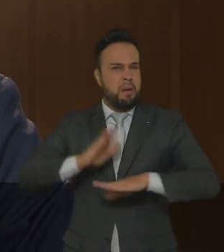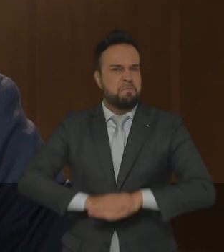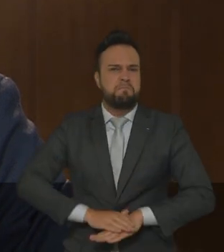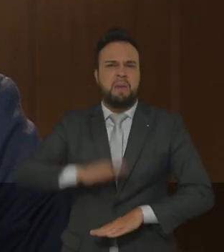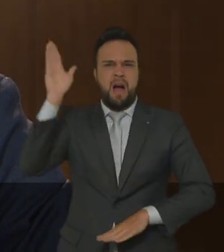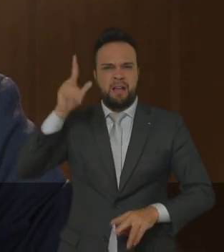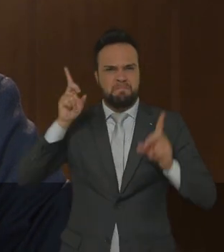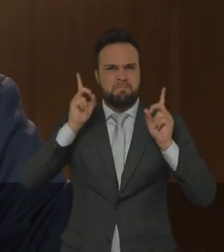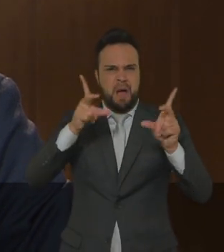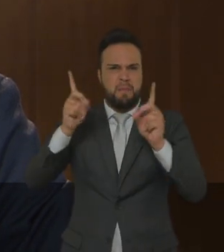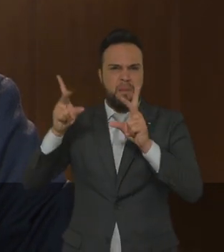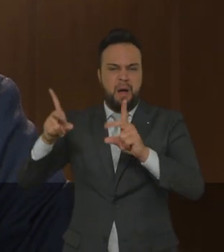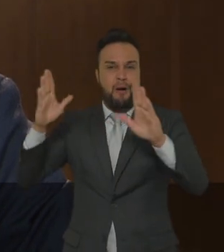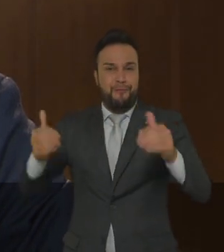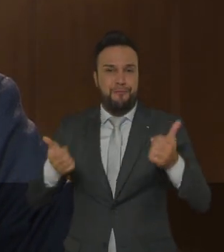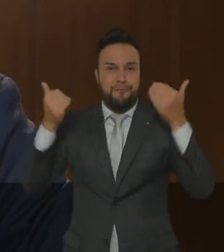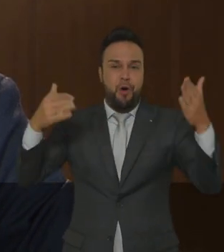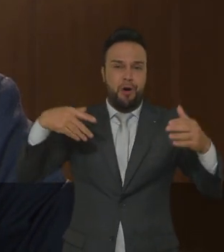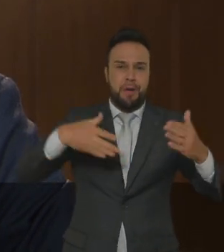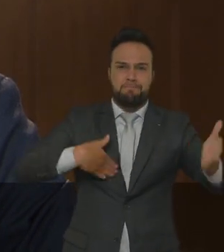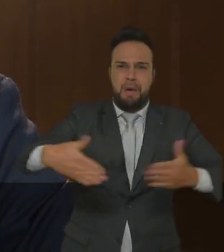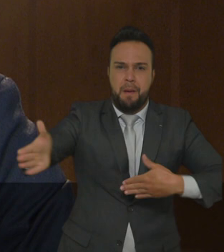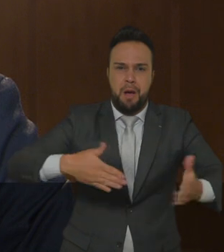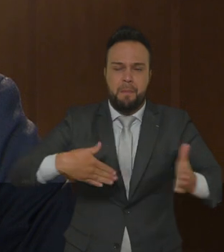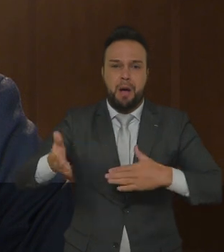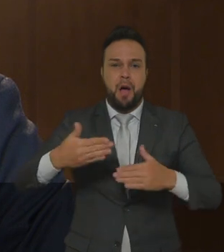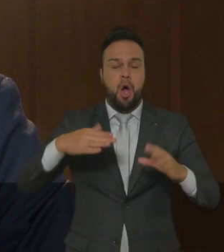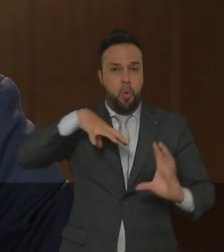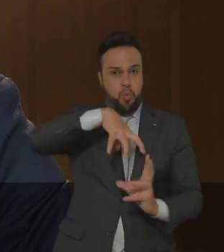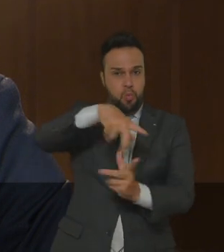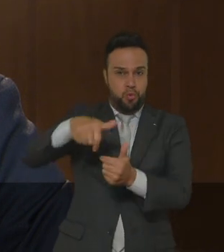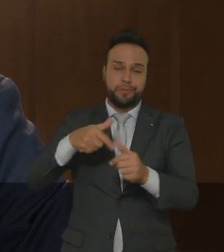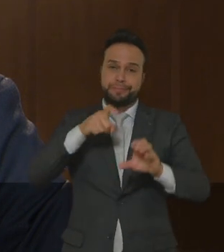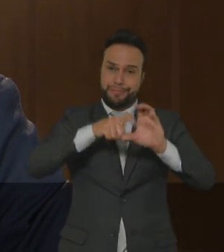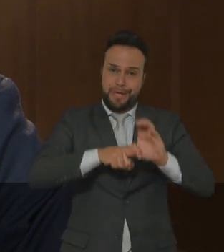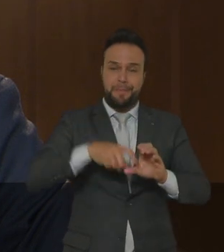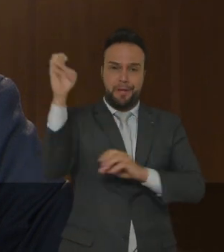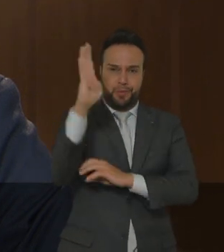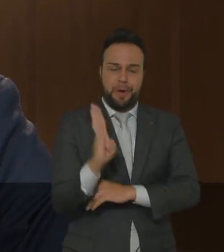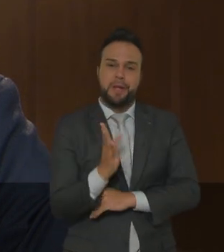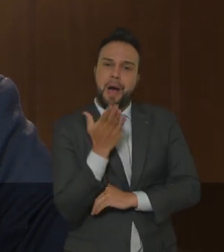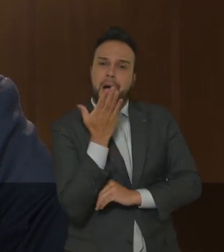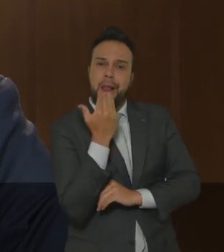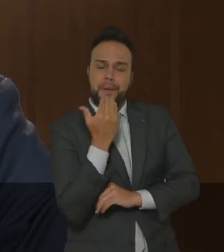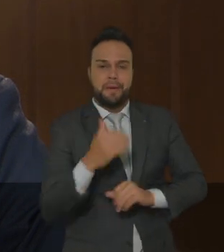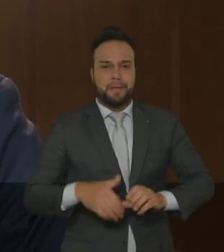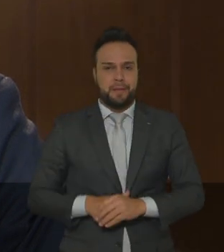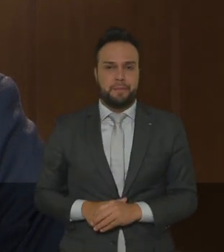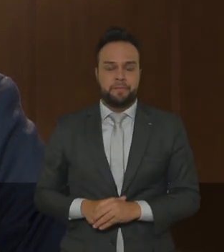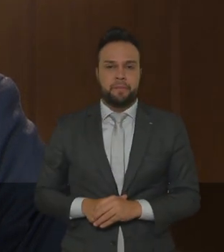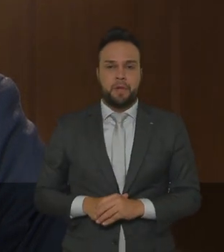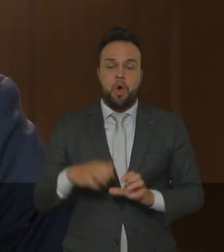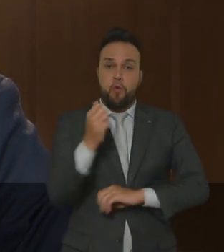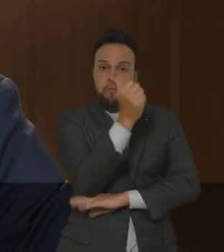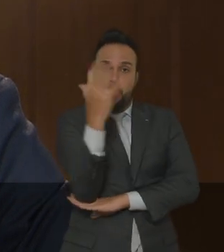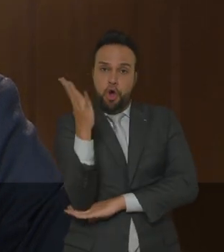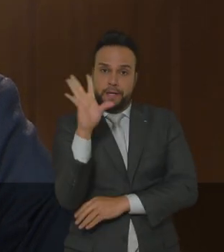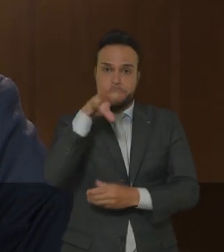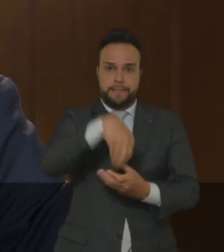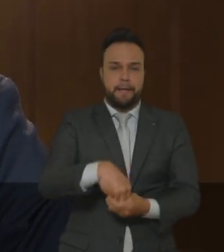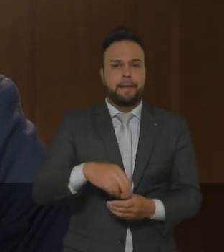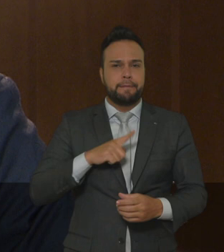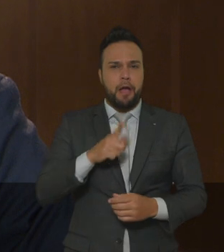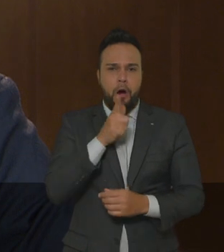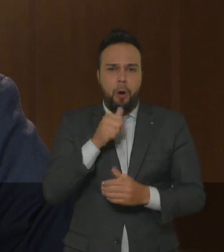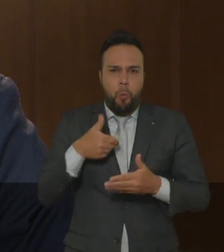nunca exportamos tanto o mundo cada vez mais depende do Brasil para se alimentar Nossa